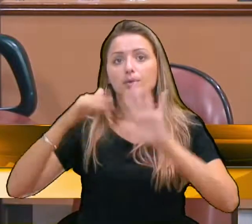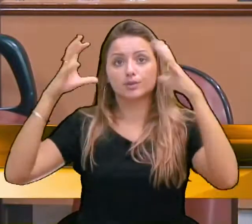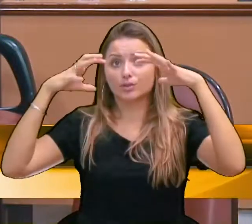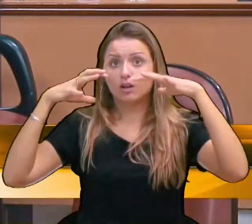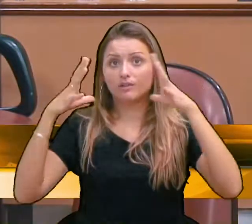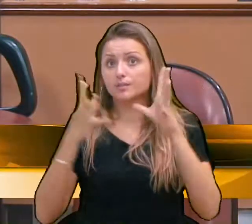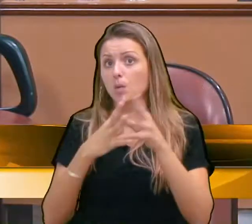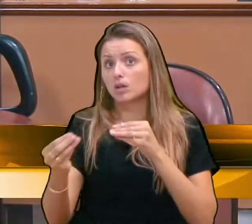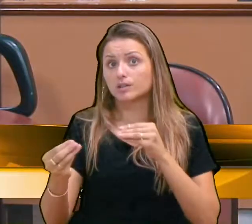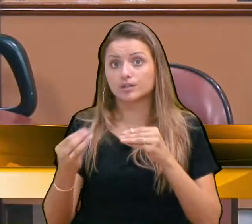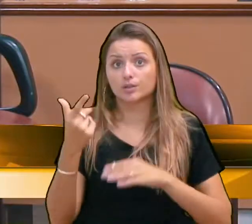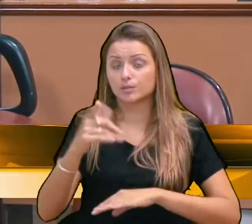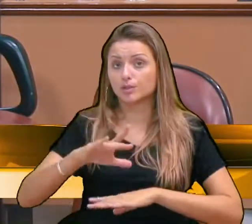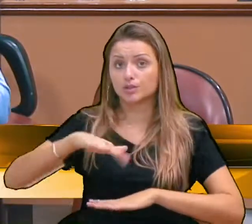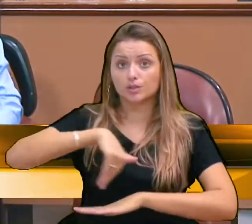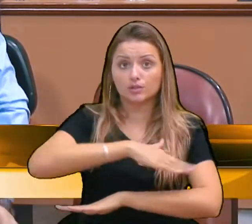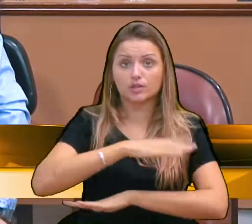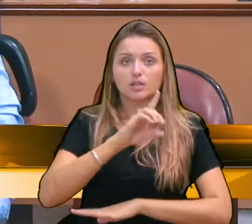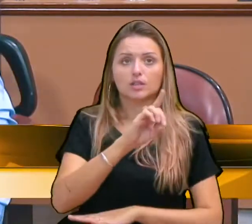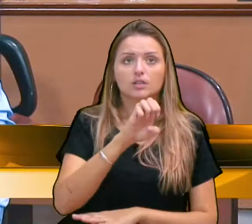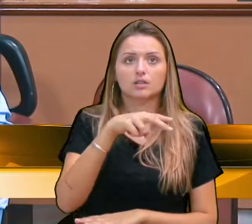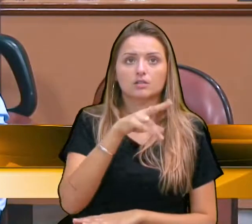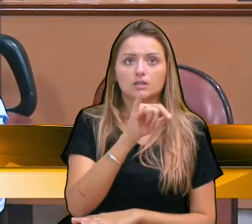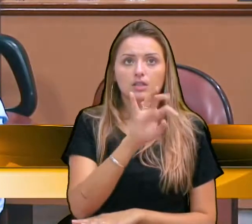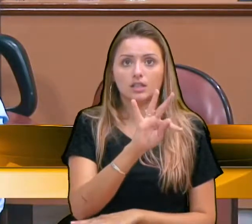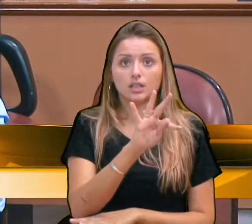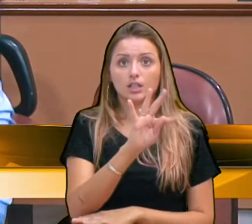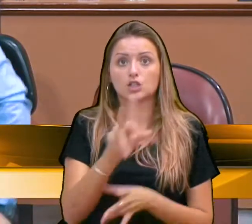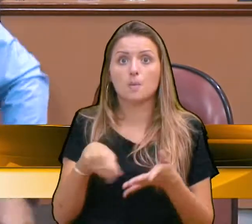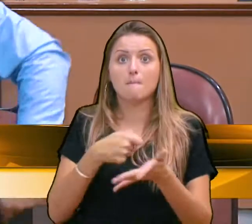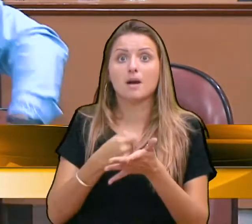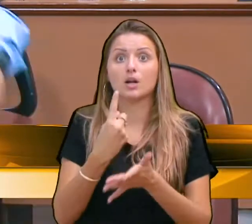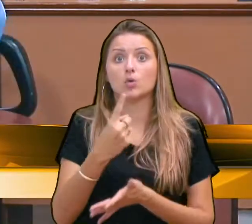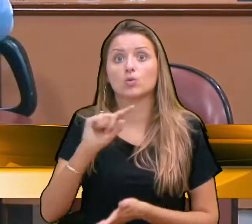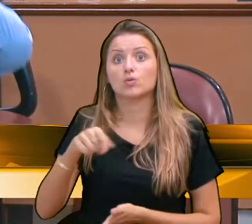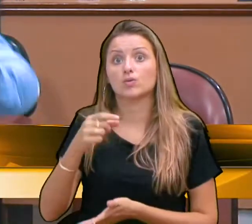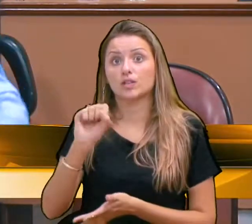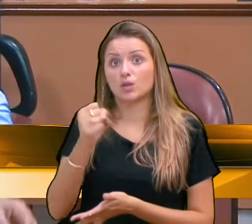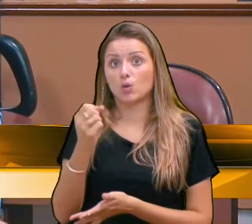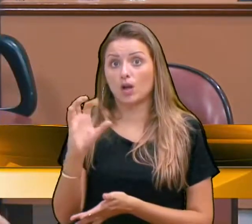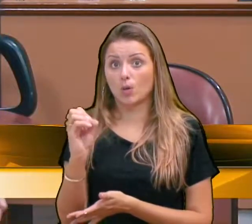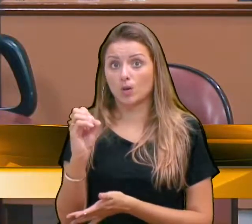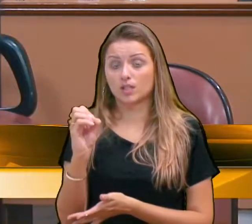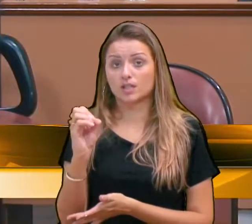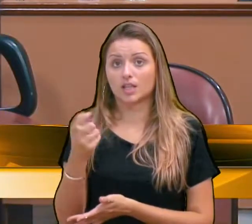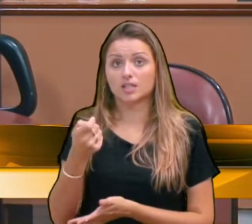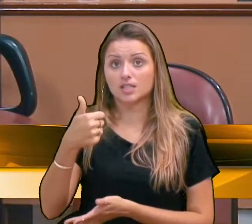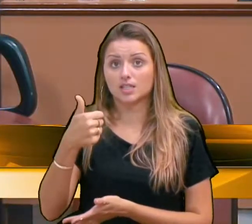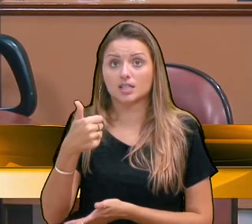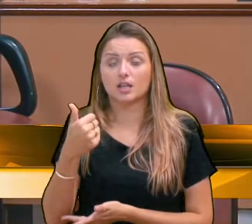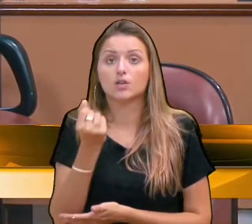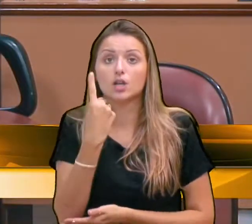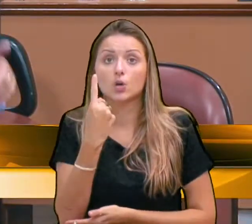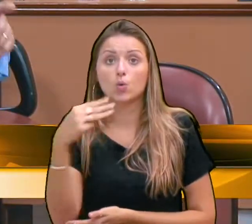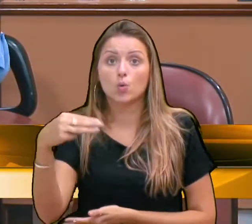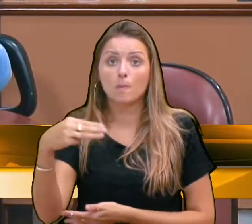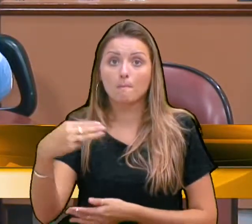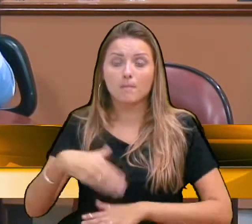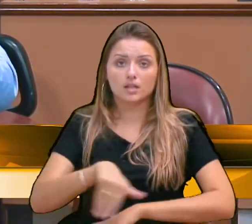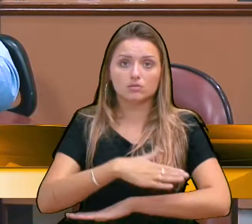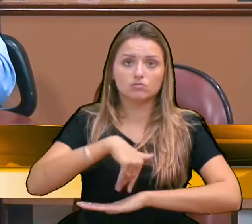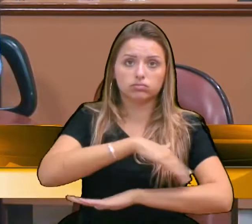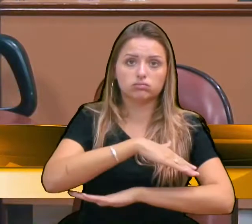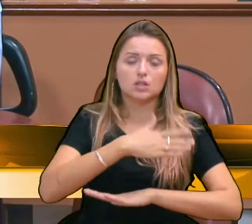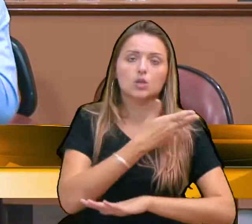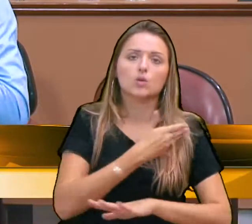E mostrou outro dia na imprensa o DENIT pagando R$1,80 por metro para dar uma chuveiradinha. Lembro muito bem, no nosso governo,